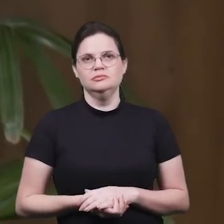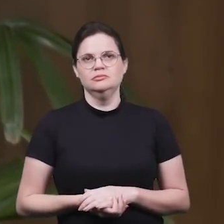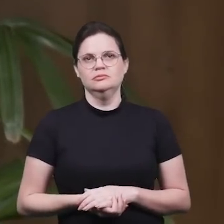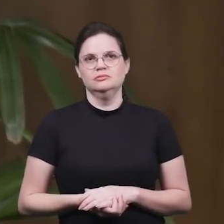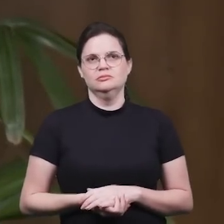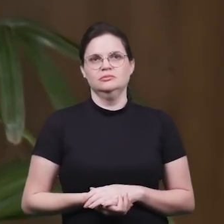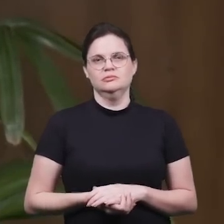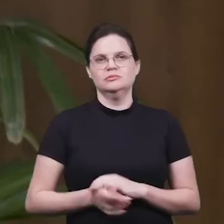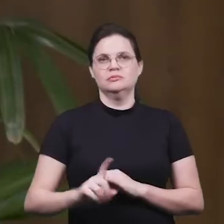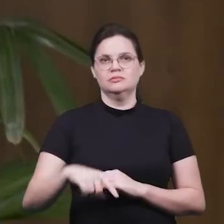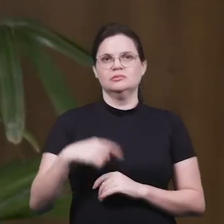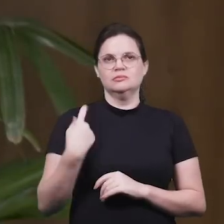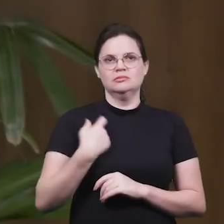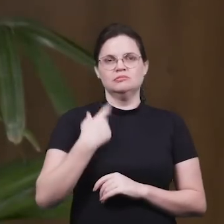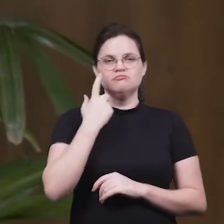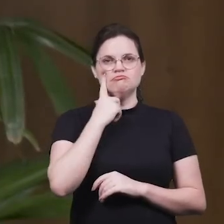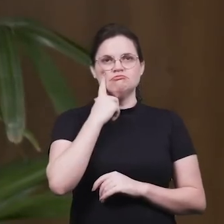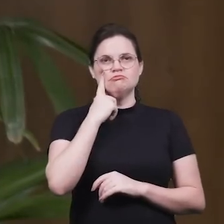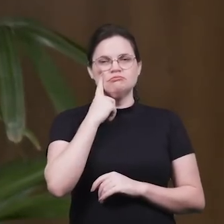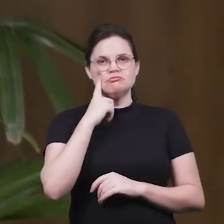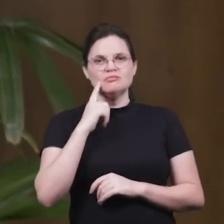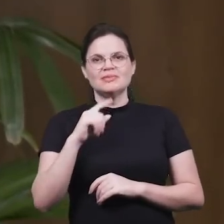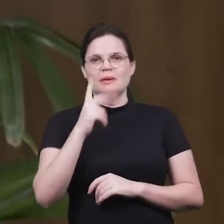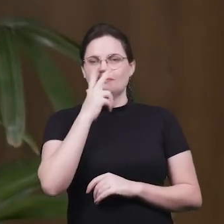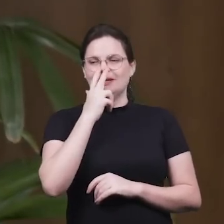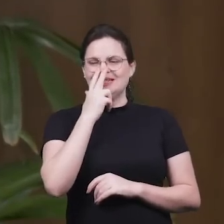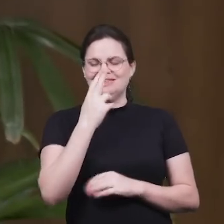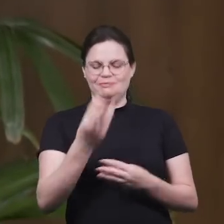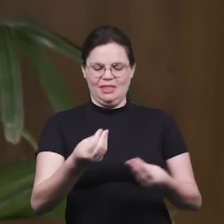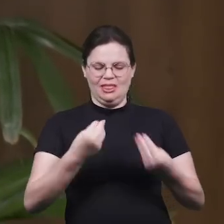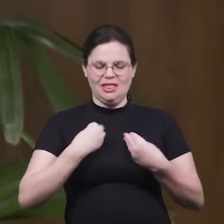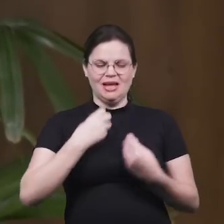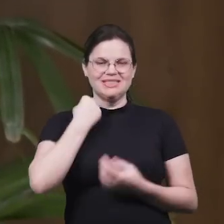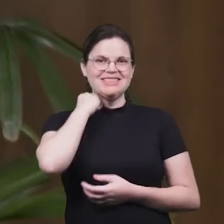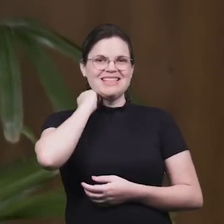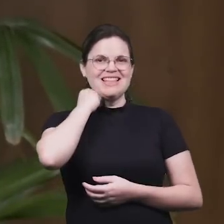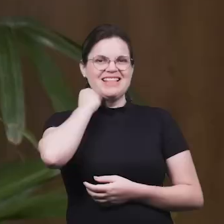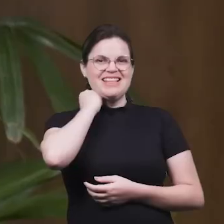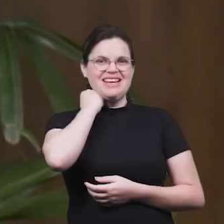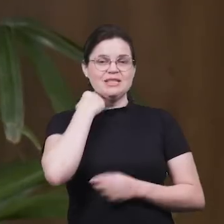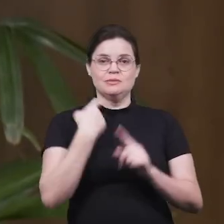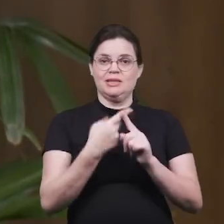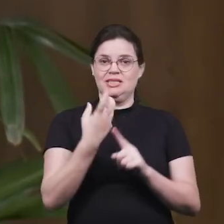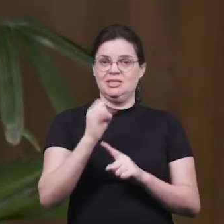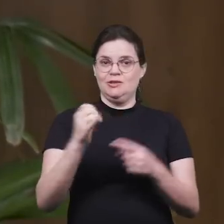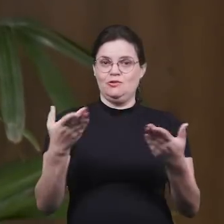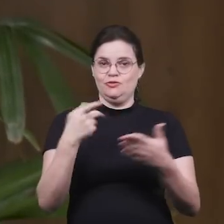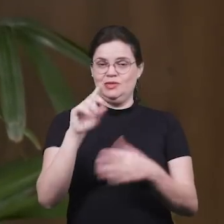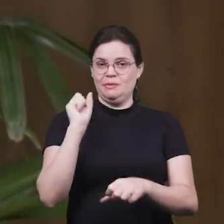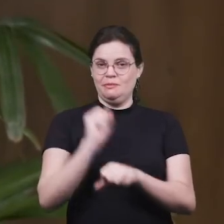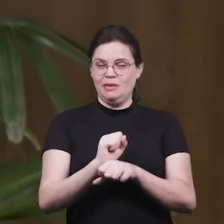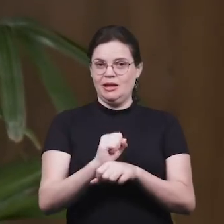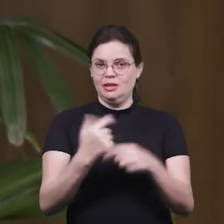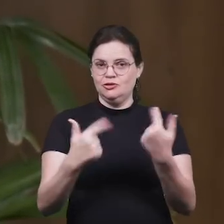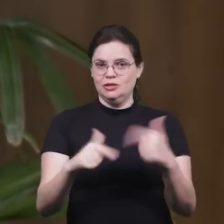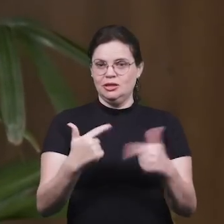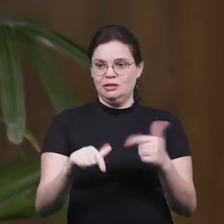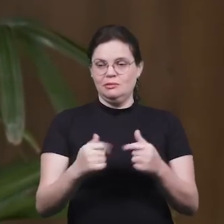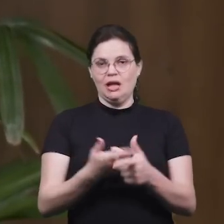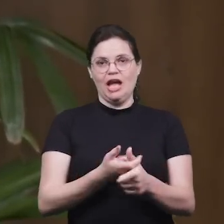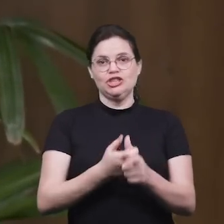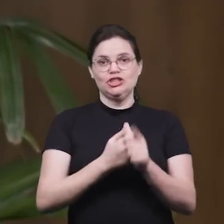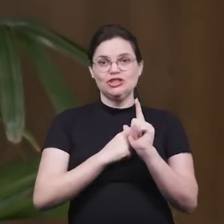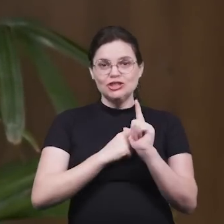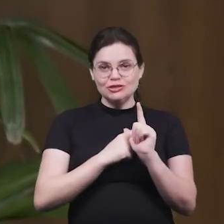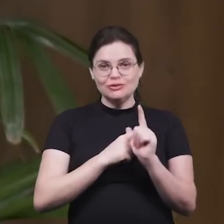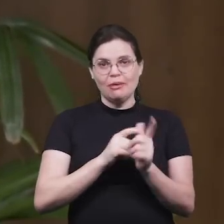acrescenta-nos um peso e um estresse, porque se você hoje parou de trabalhar, as suas contas vão